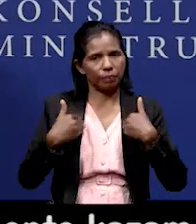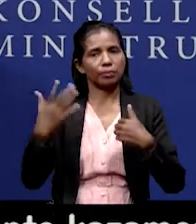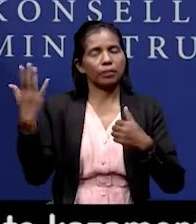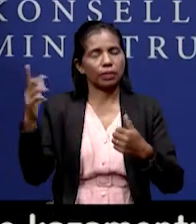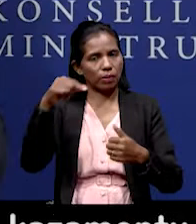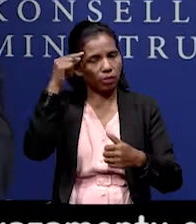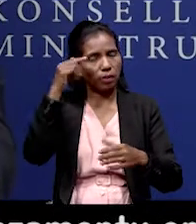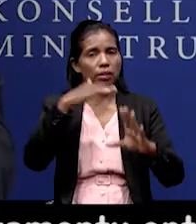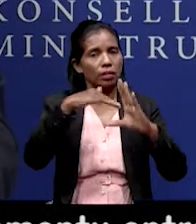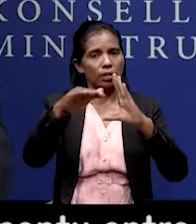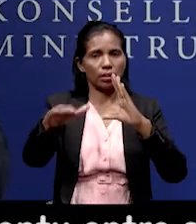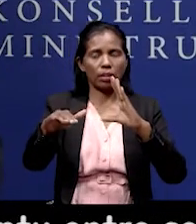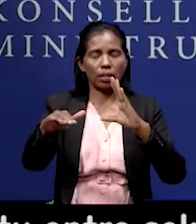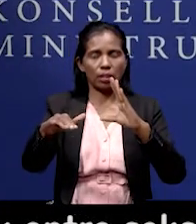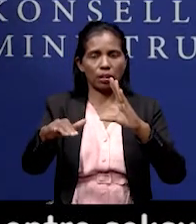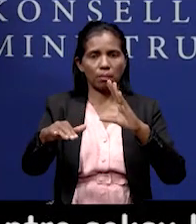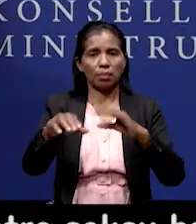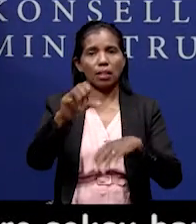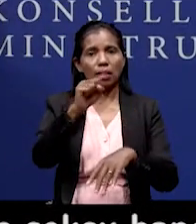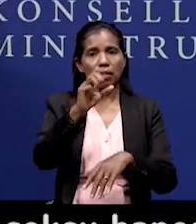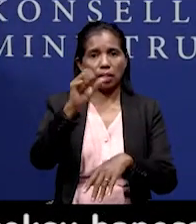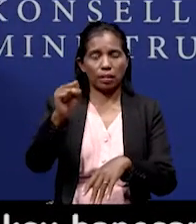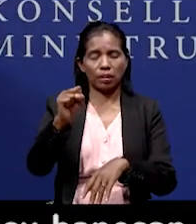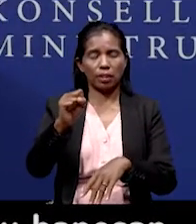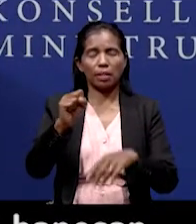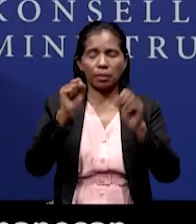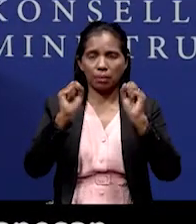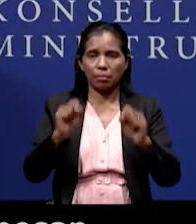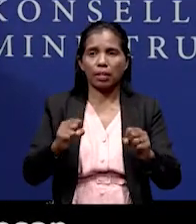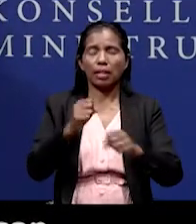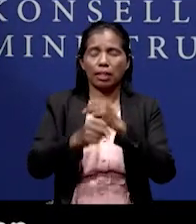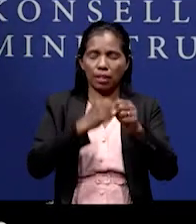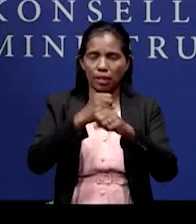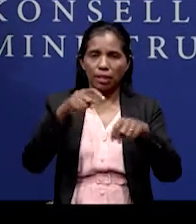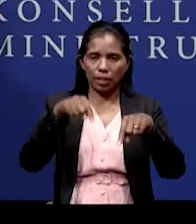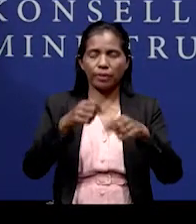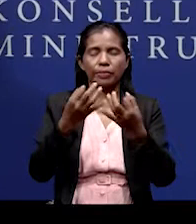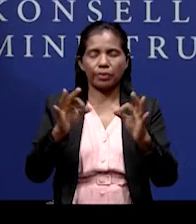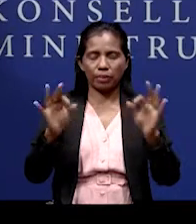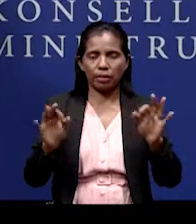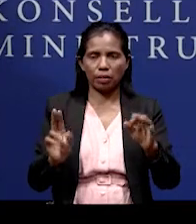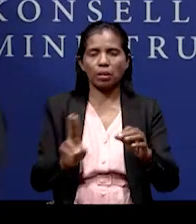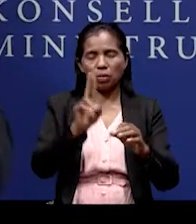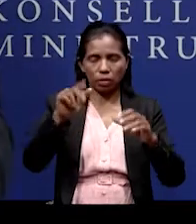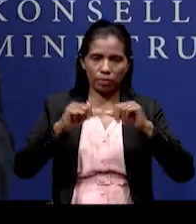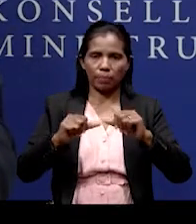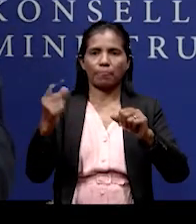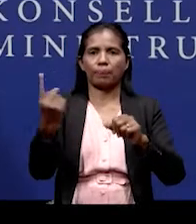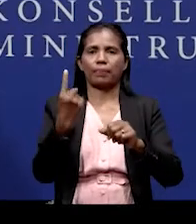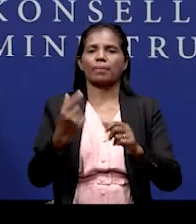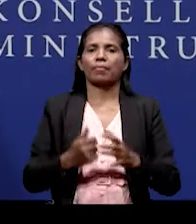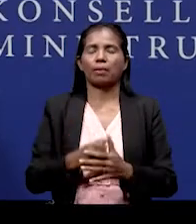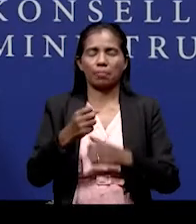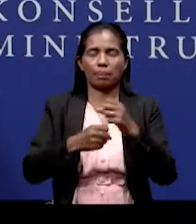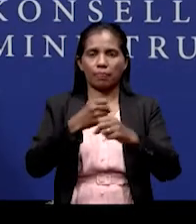a segurança social, para bele, mesmo tina na remata, minha execução, bele continua na fata, bele tina noi. E